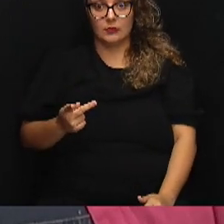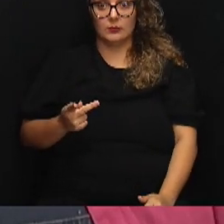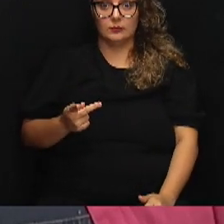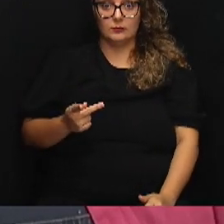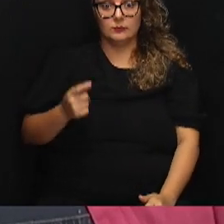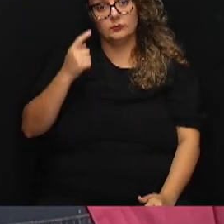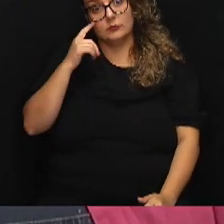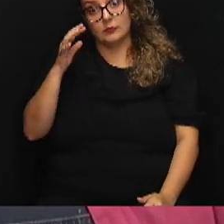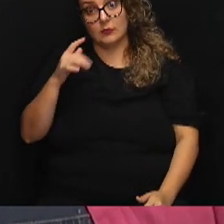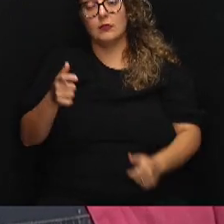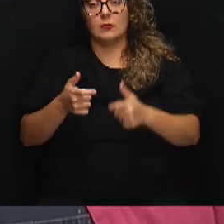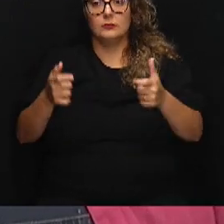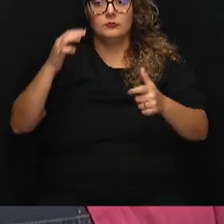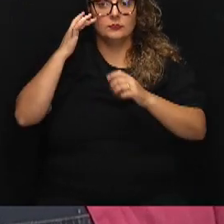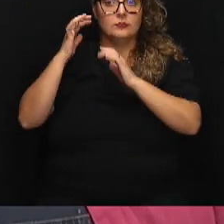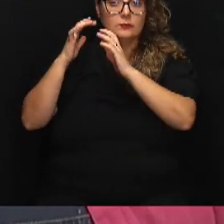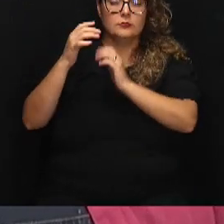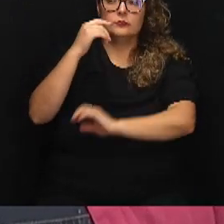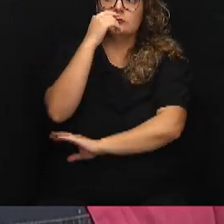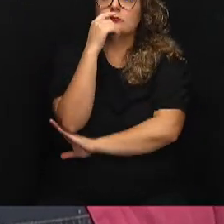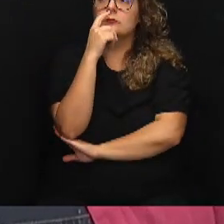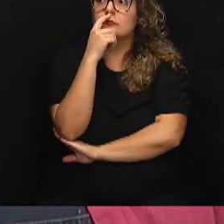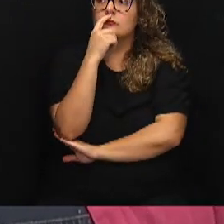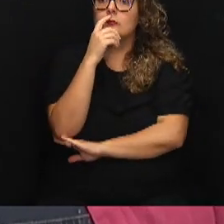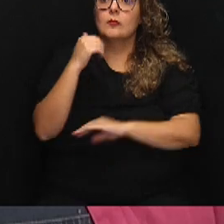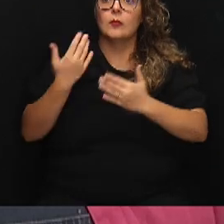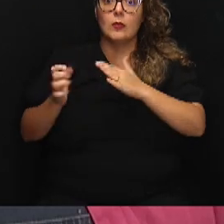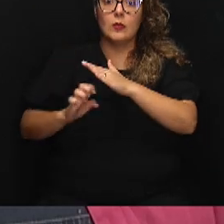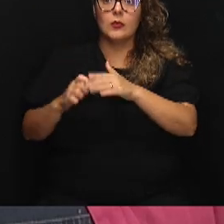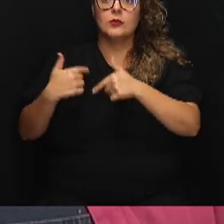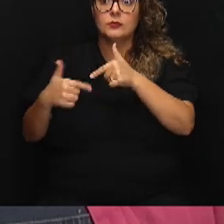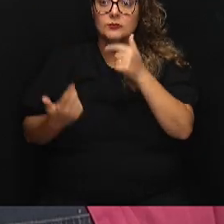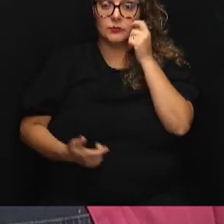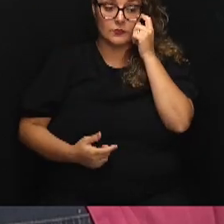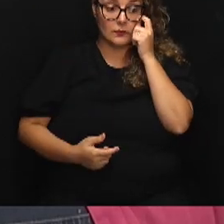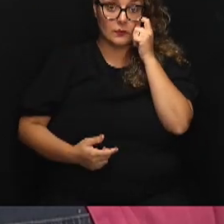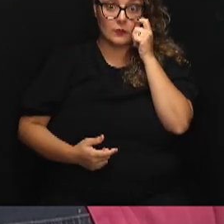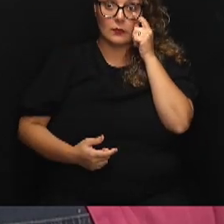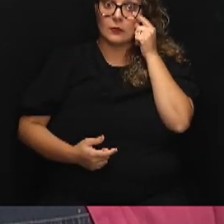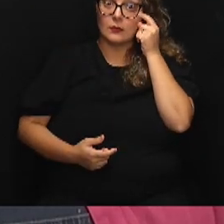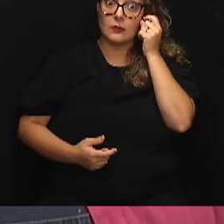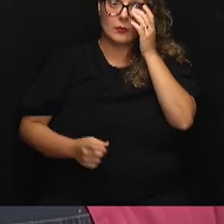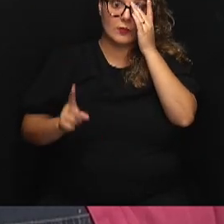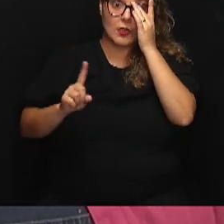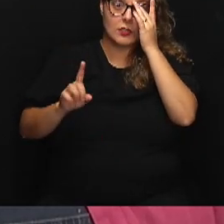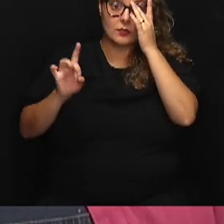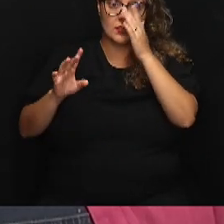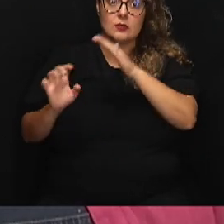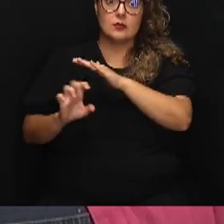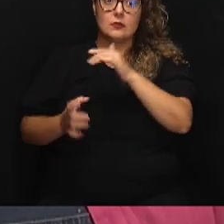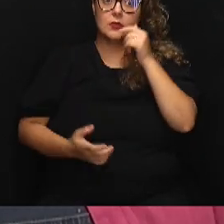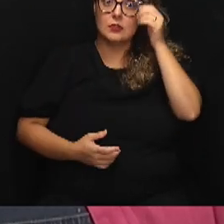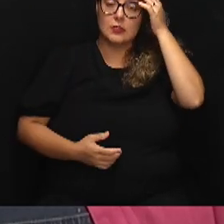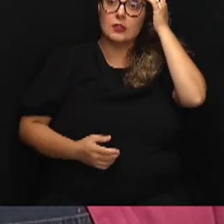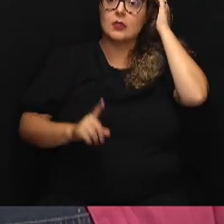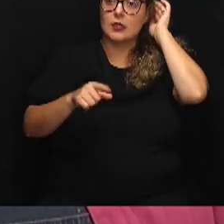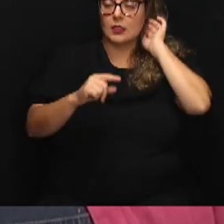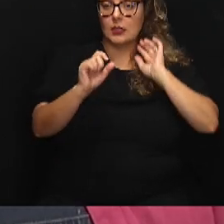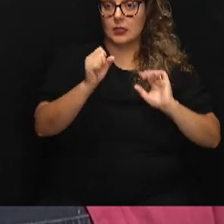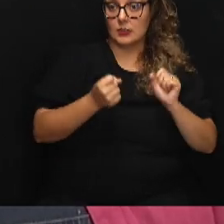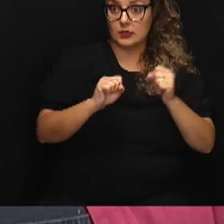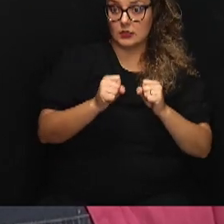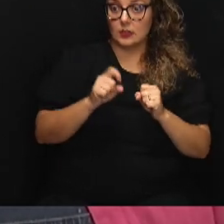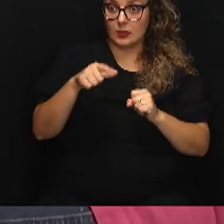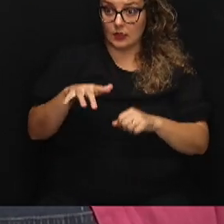imagino que a maioria pensa assim, poxa, em qual empresa eu vou trabalhar? Mas não é somente em empresas, né, nas indústrias. É